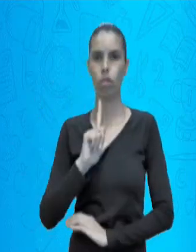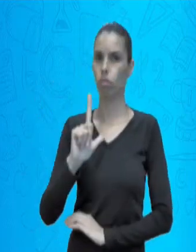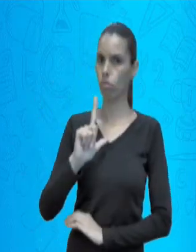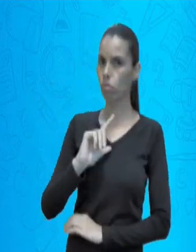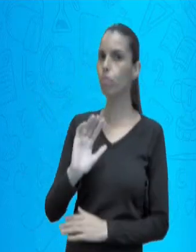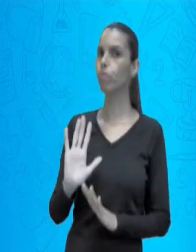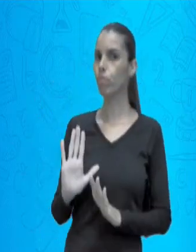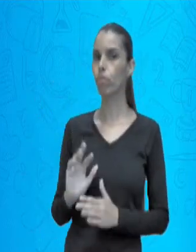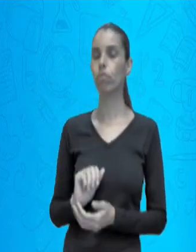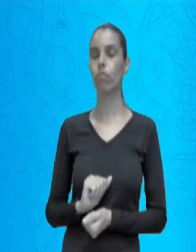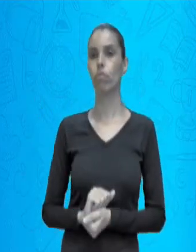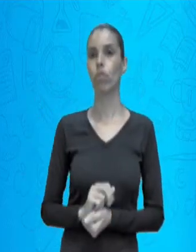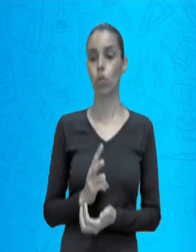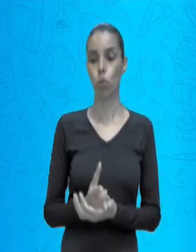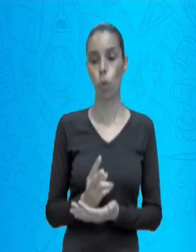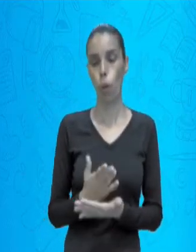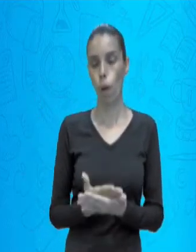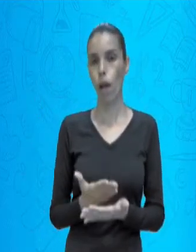Seguindo a nossa aula,